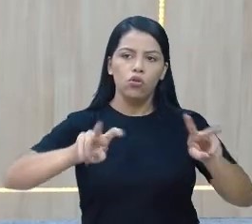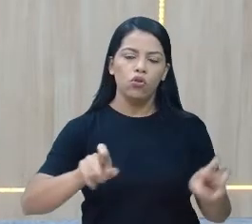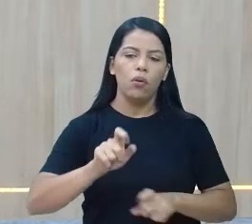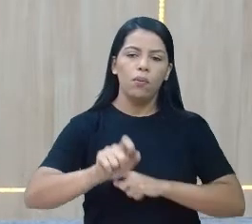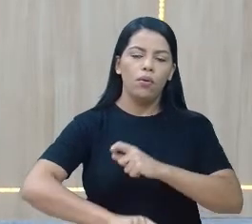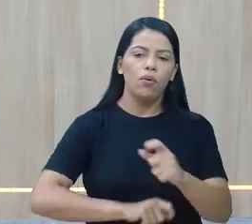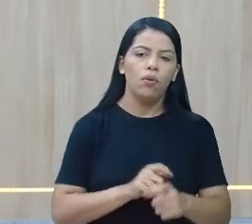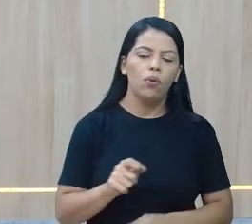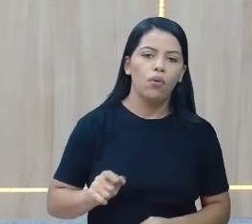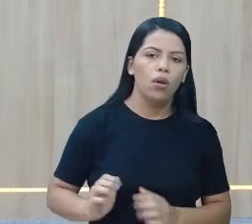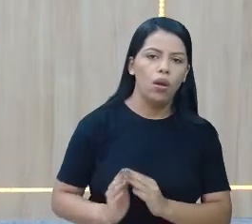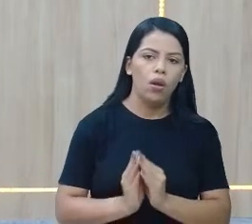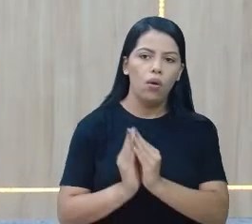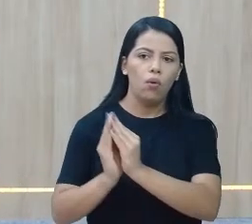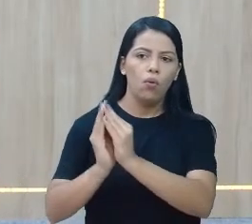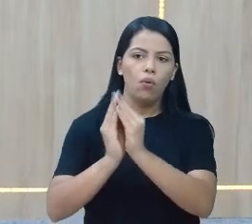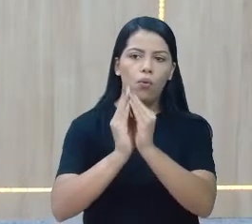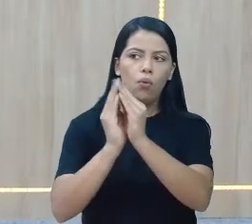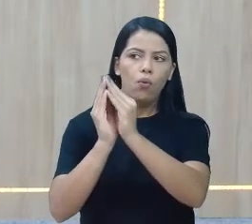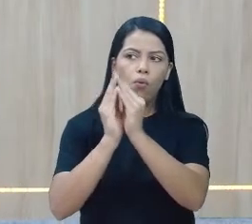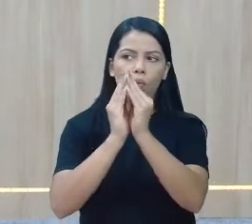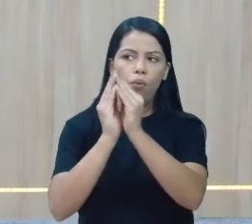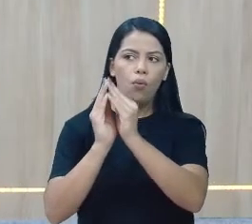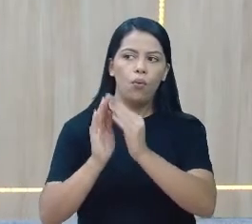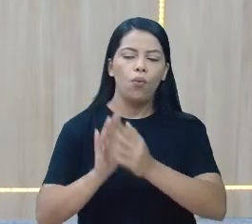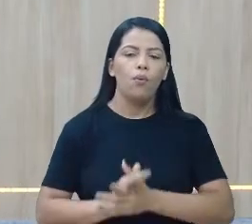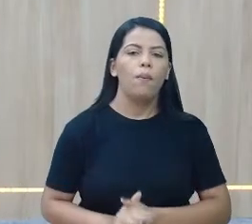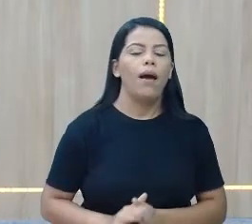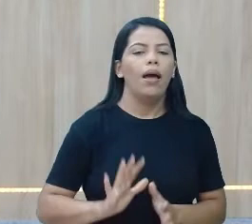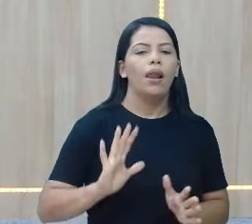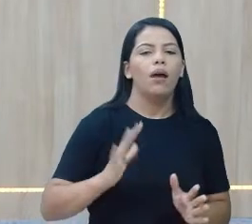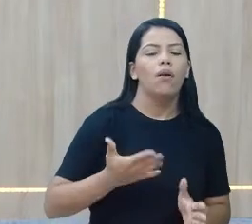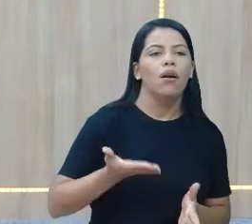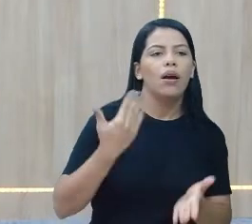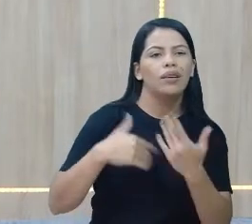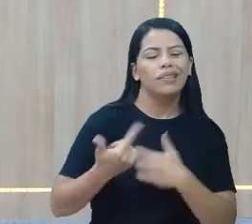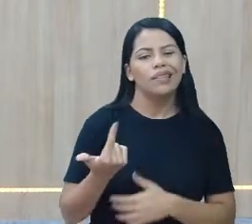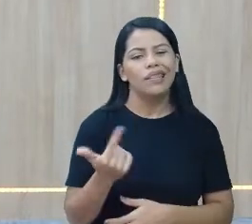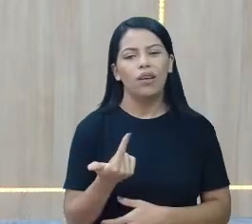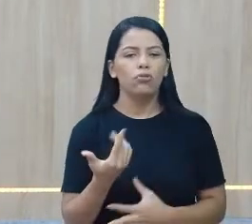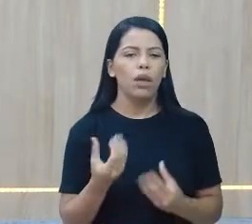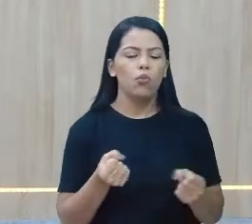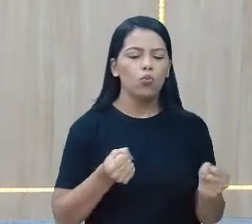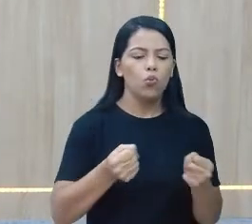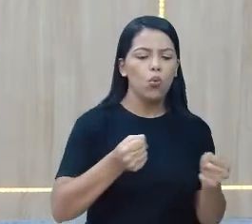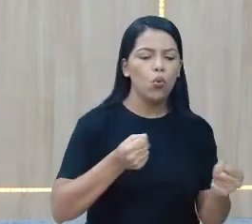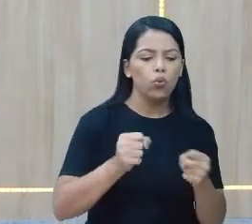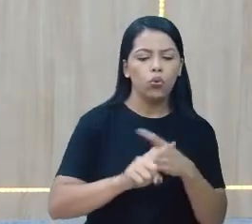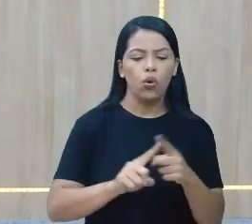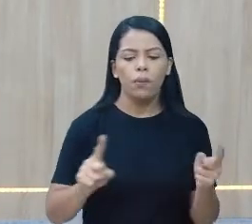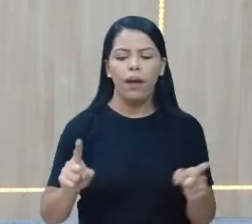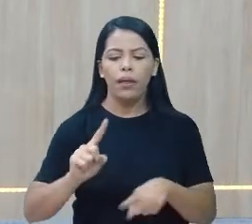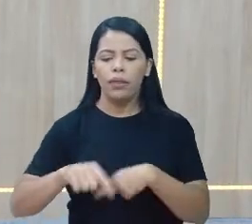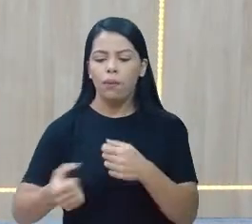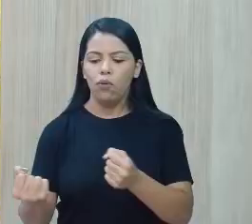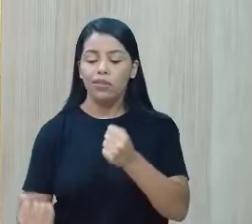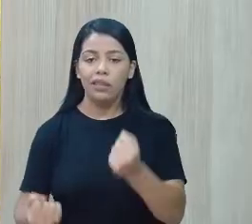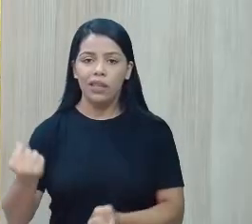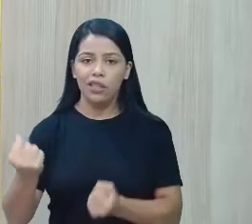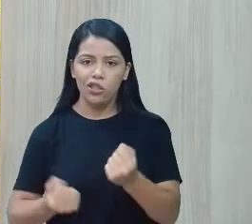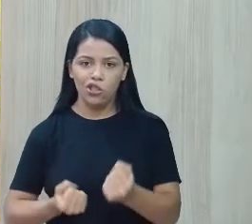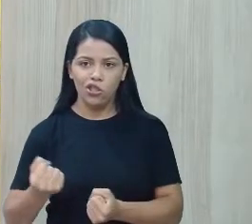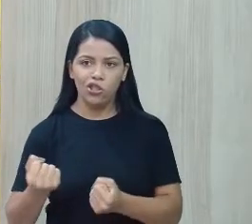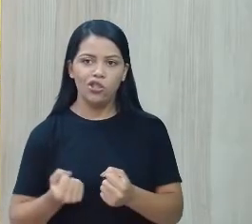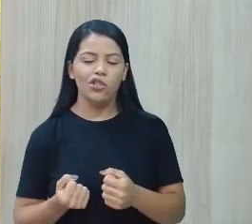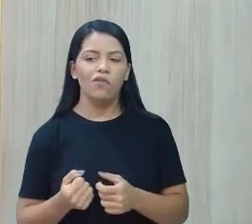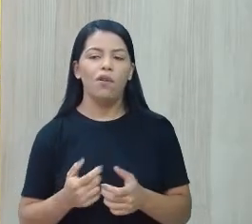do vento que dava a localização. Já o dirigível, você já poderia direcionar. Para voar no balão, você tinha que ter um conhecimento muito